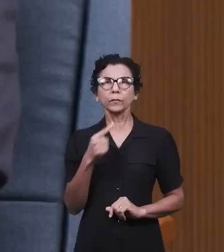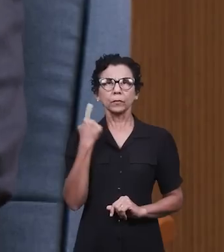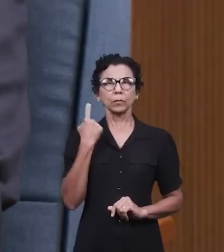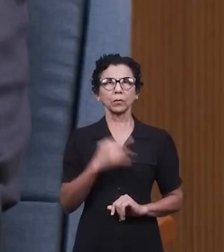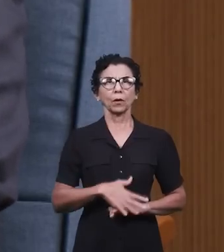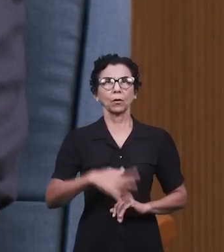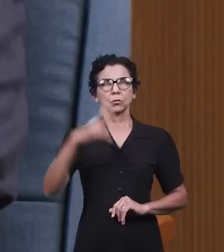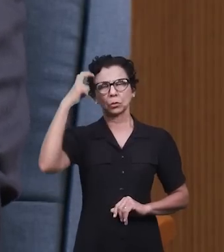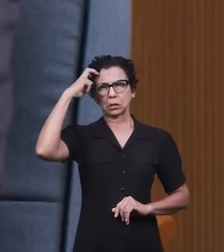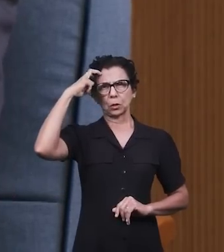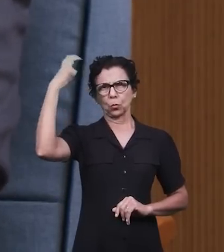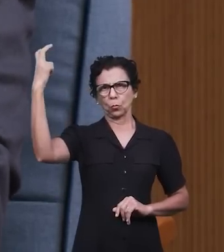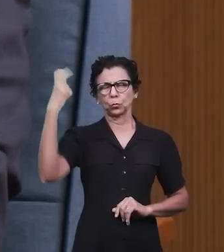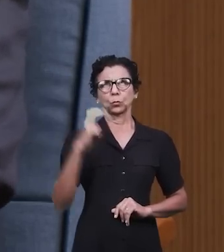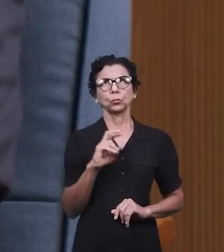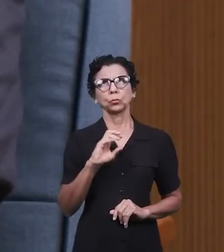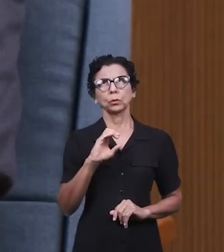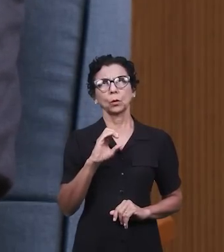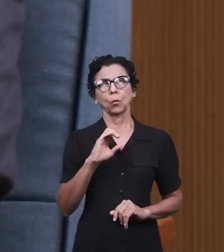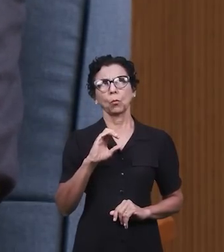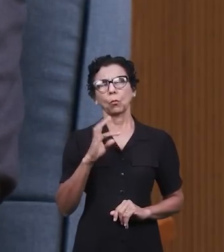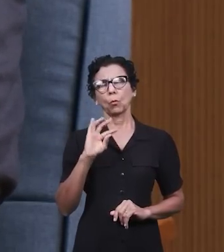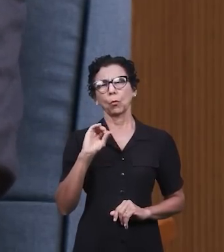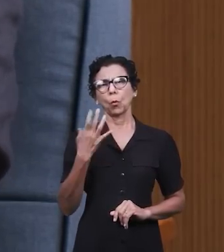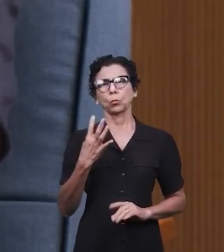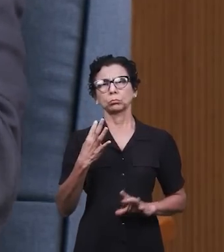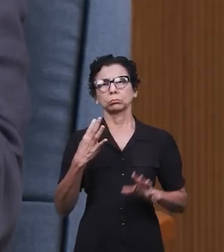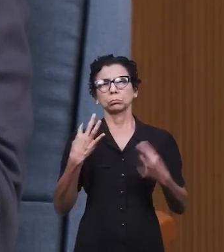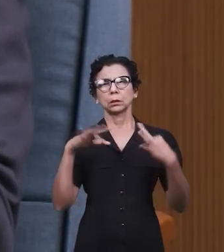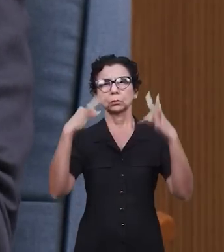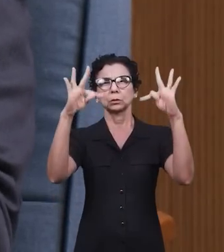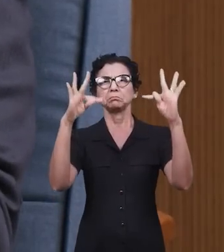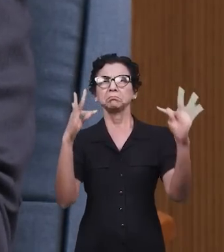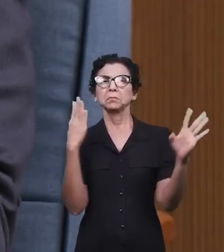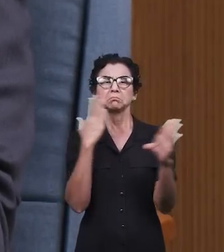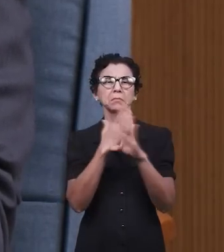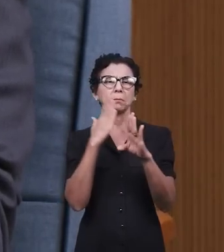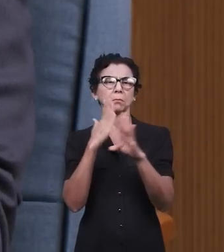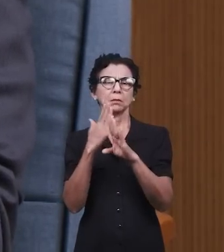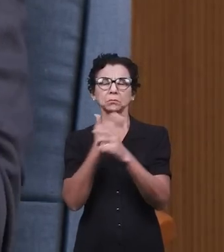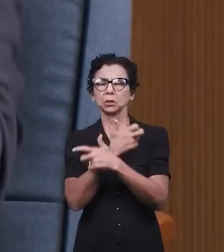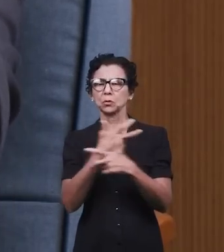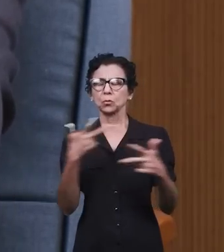intelecto, argumentos, com a tecnologia, nós podemos muita coisa.